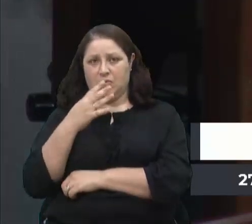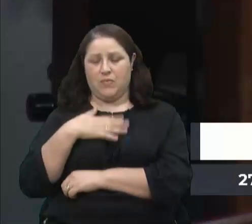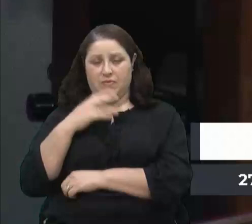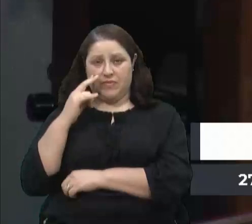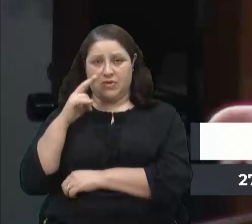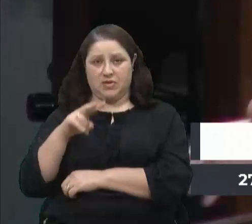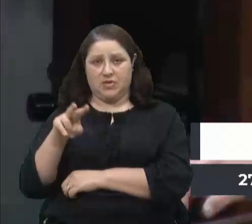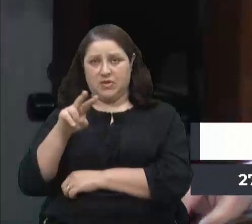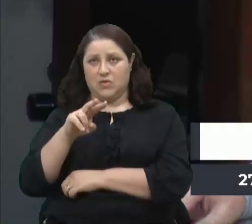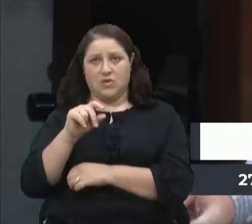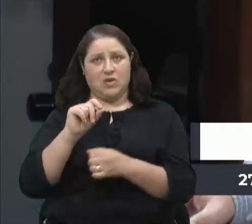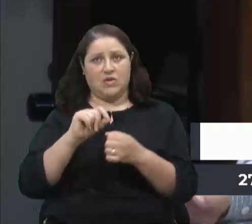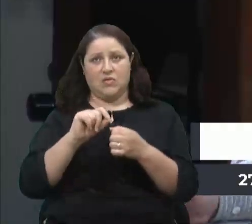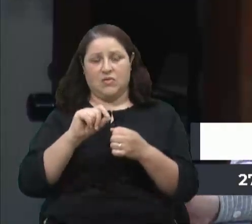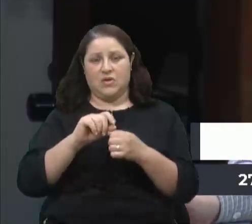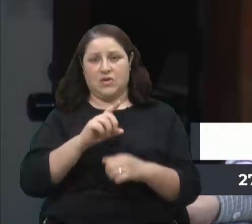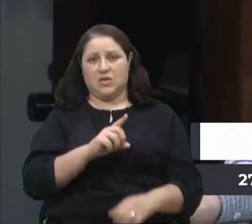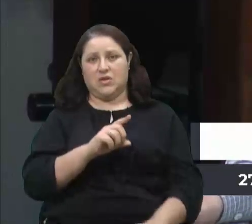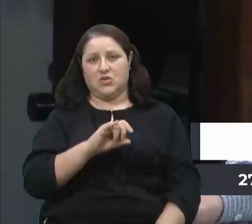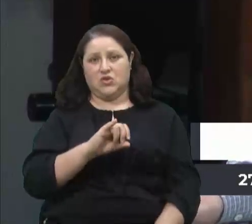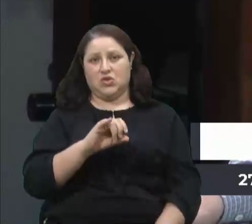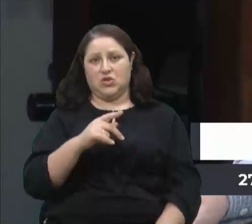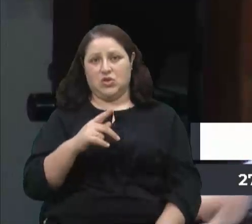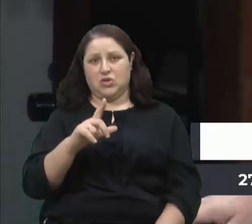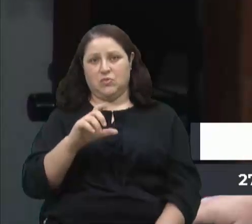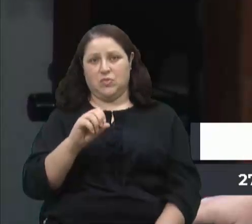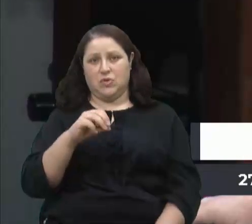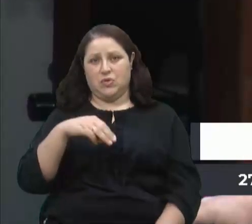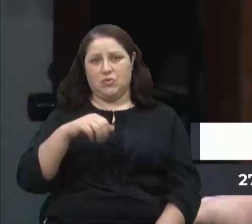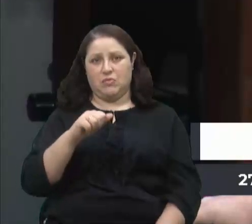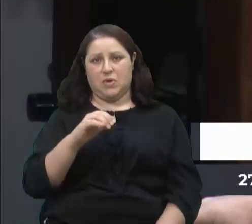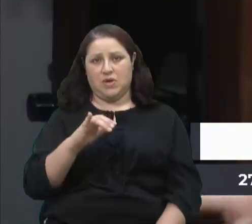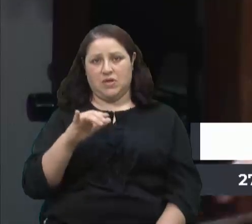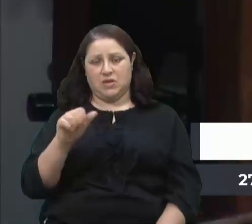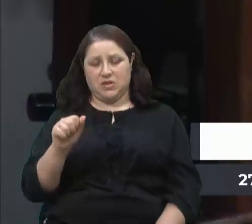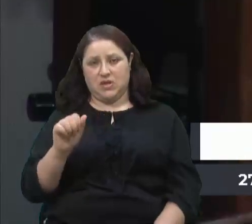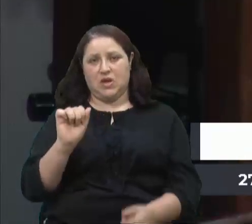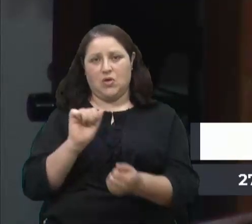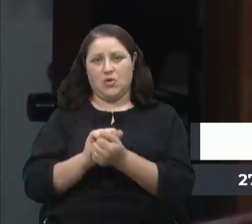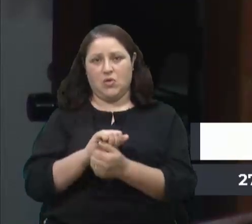não se faz diplomacia com revanchismo.